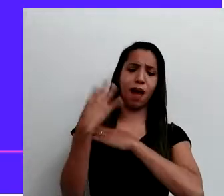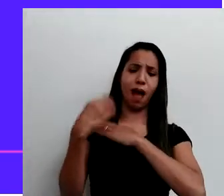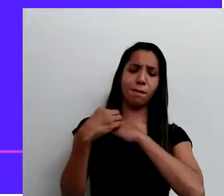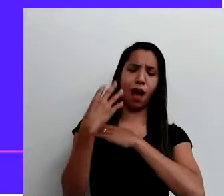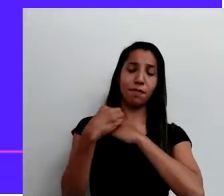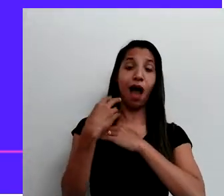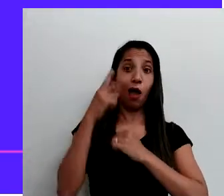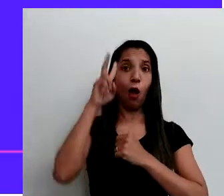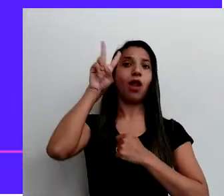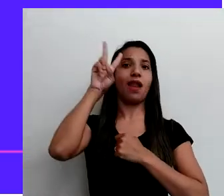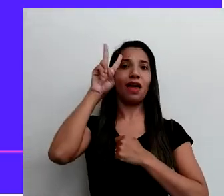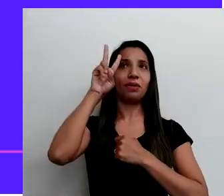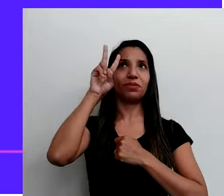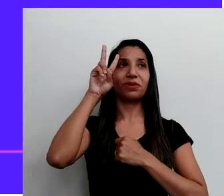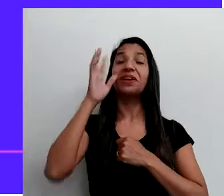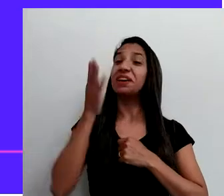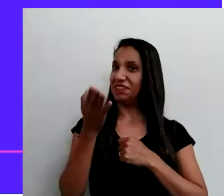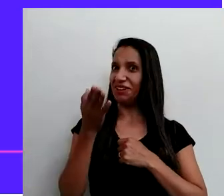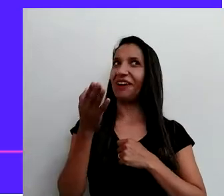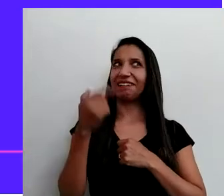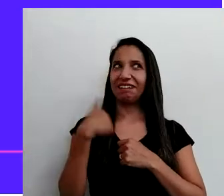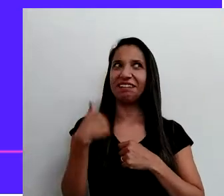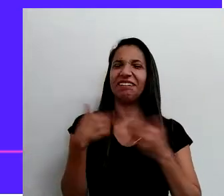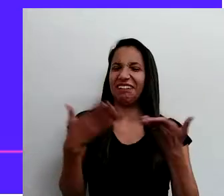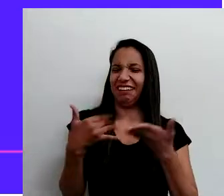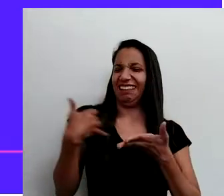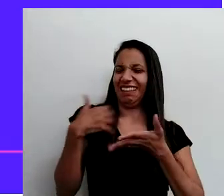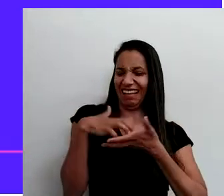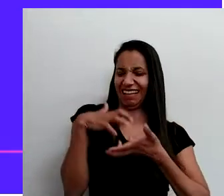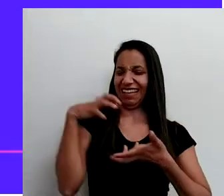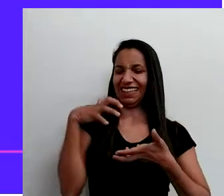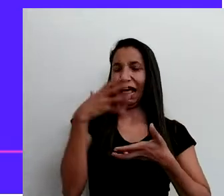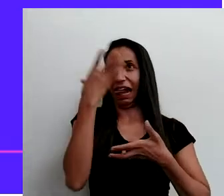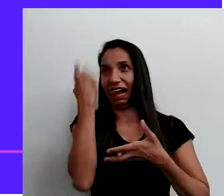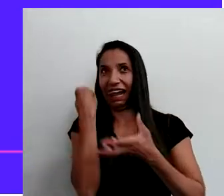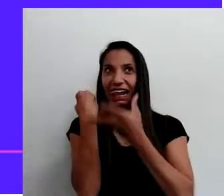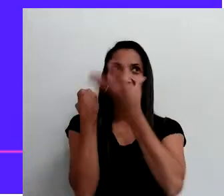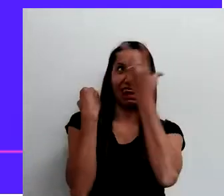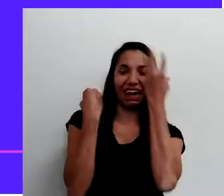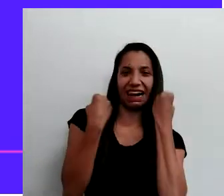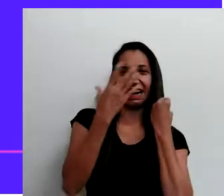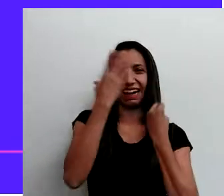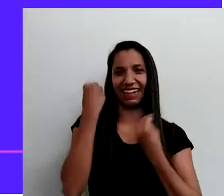caduca ultimamente. Mas, enfim, entrando aqui no tópico